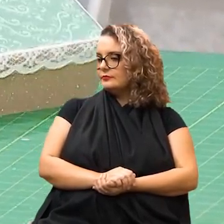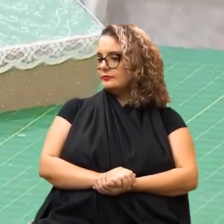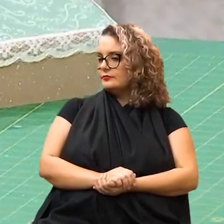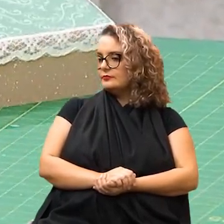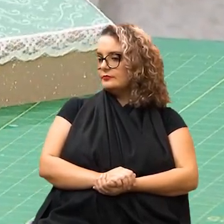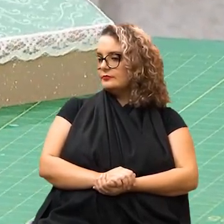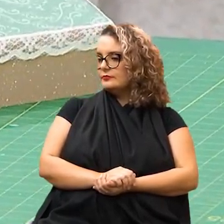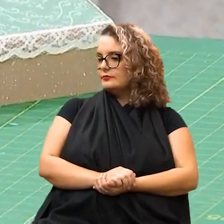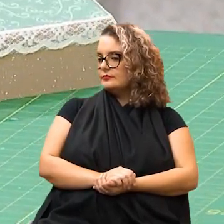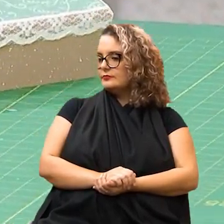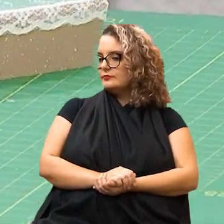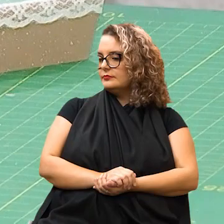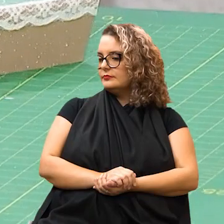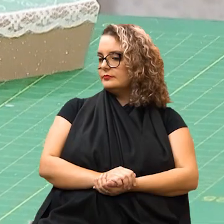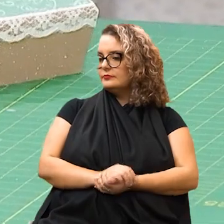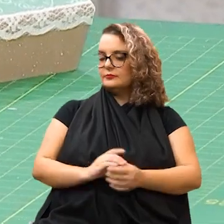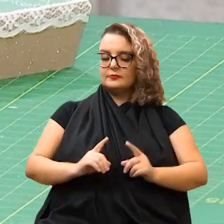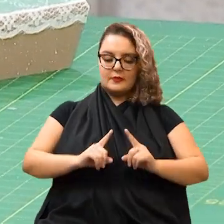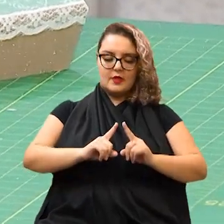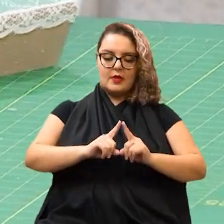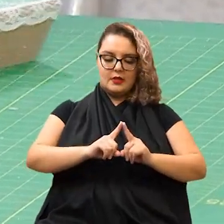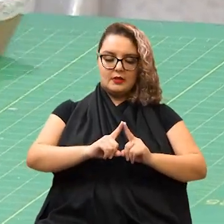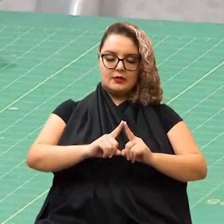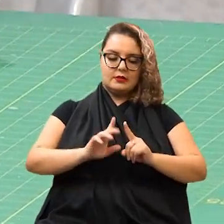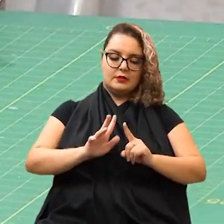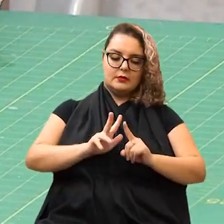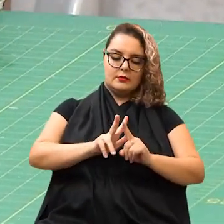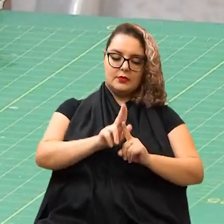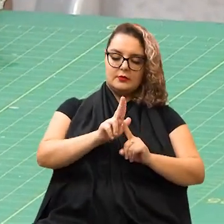emenda é sempre na quininha.